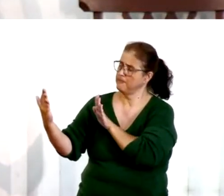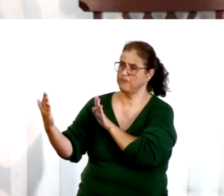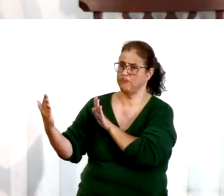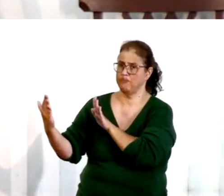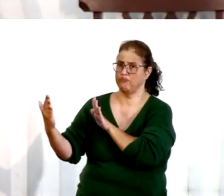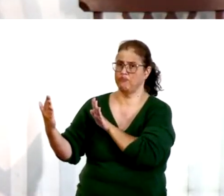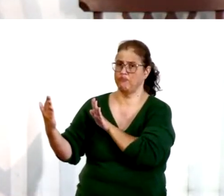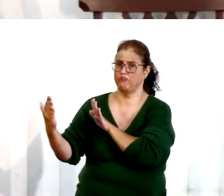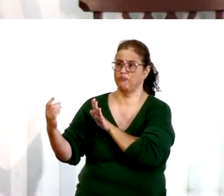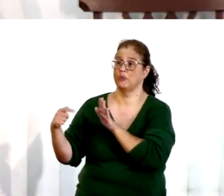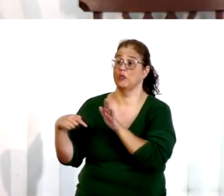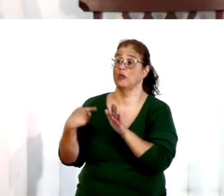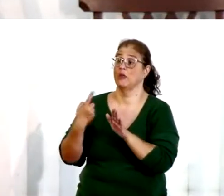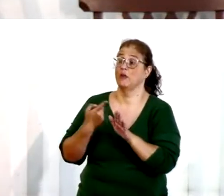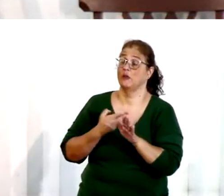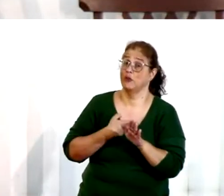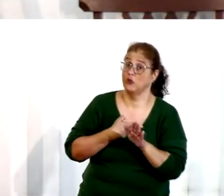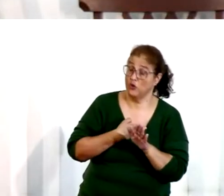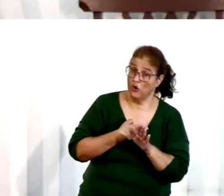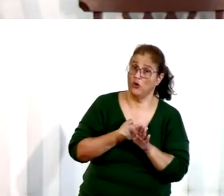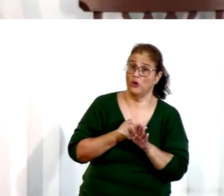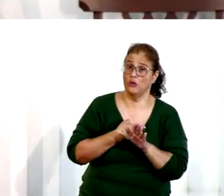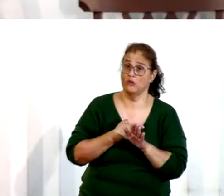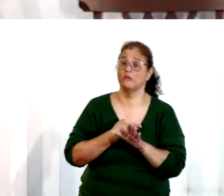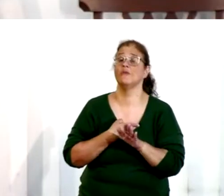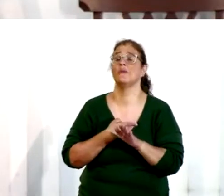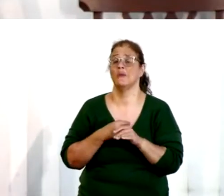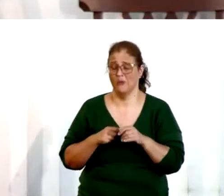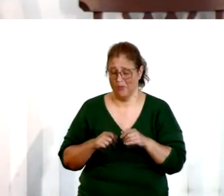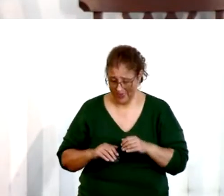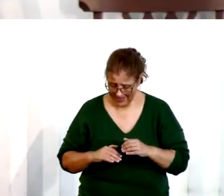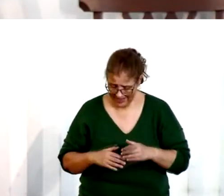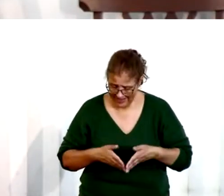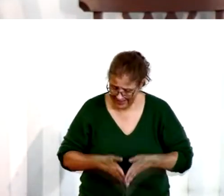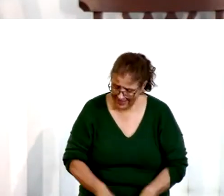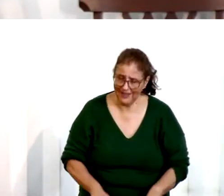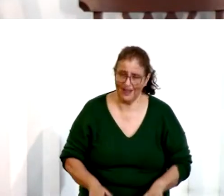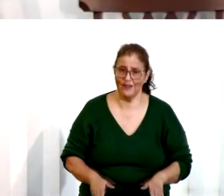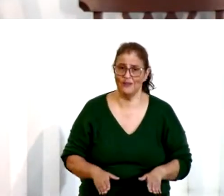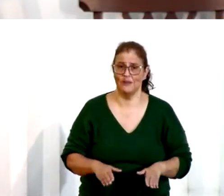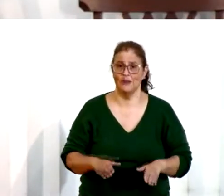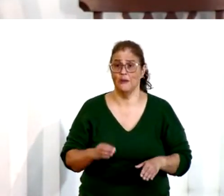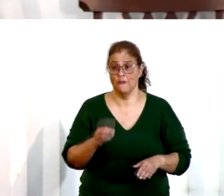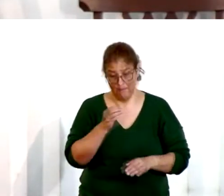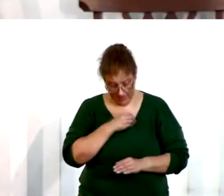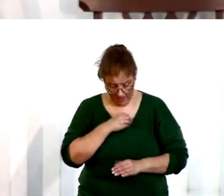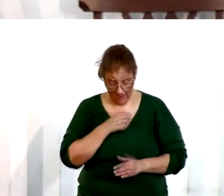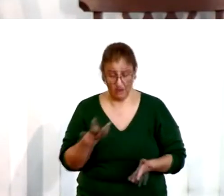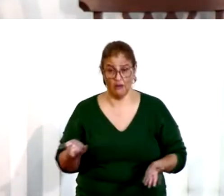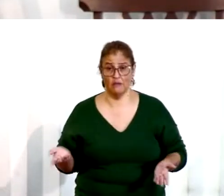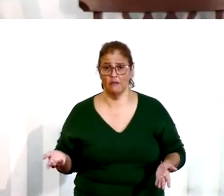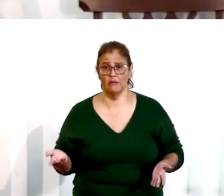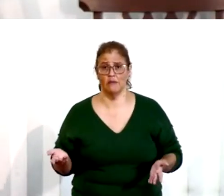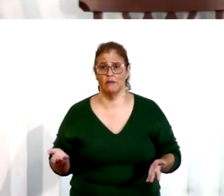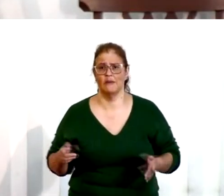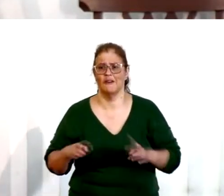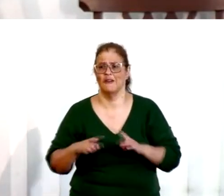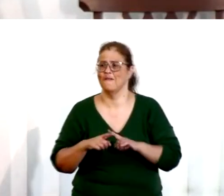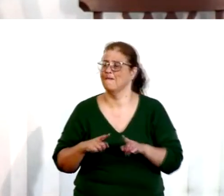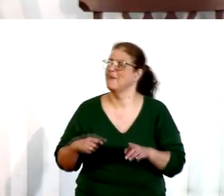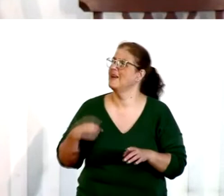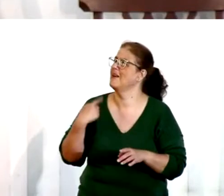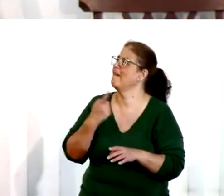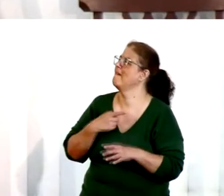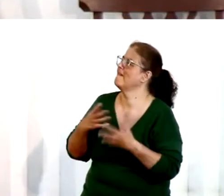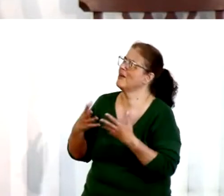criados na iniquidade, gerados na iniquidade. Agora, com a palavra de Deus, com a salvação que